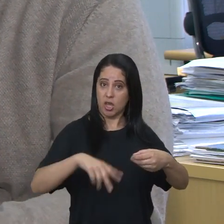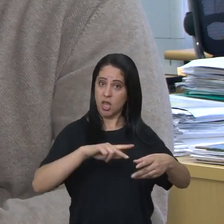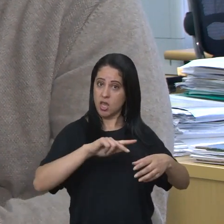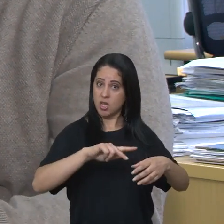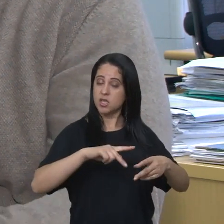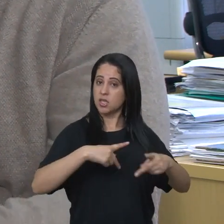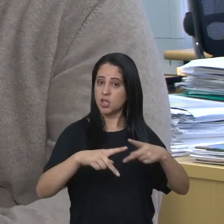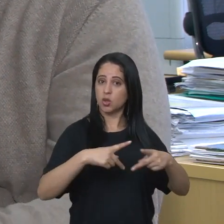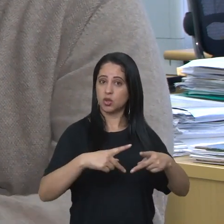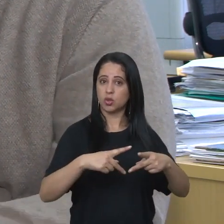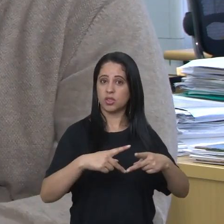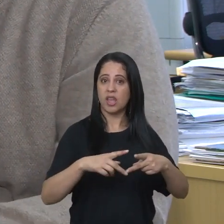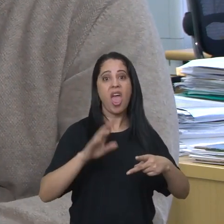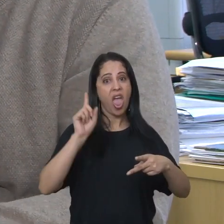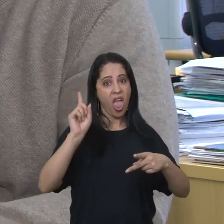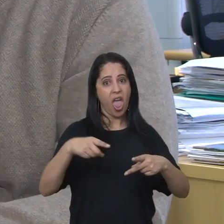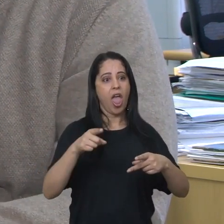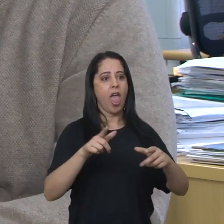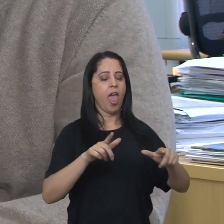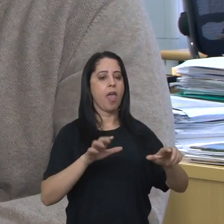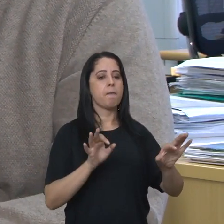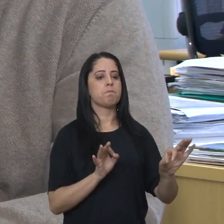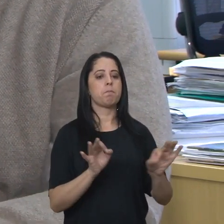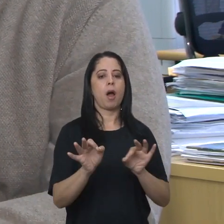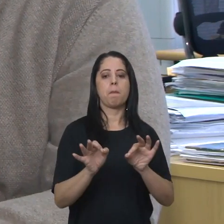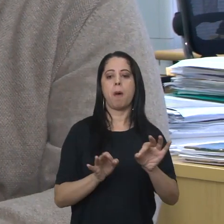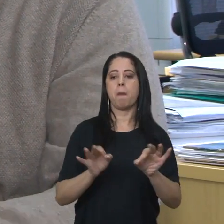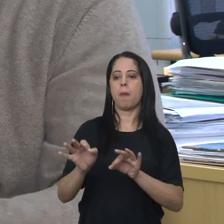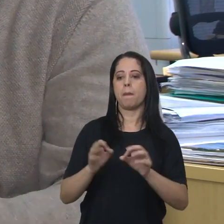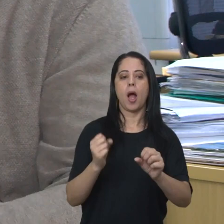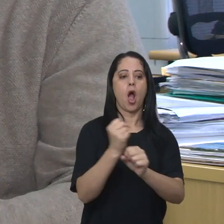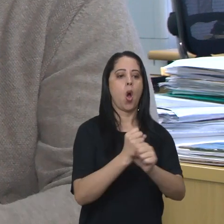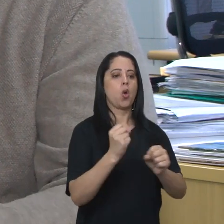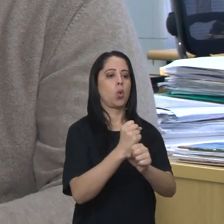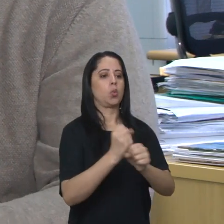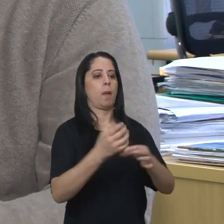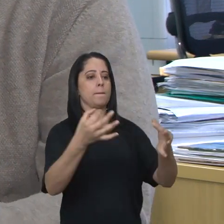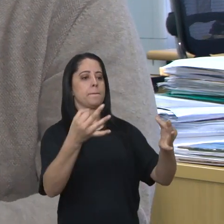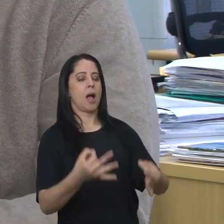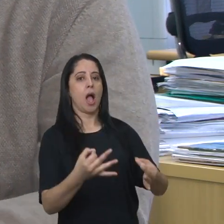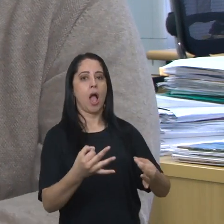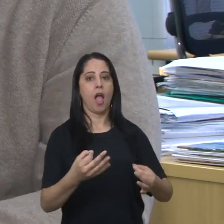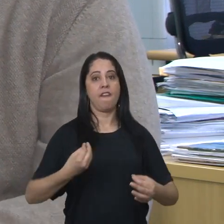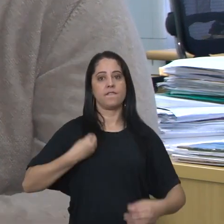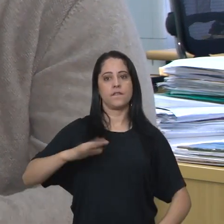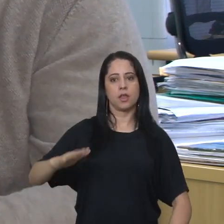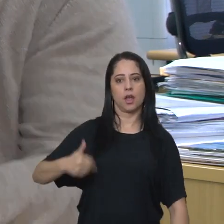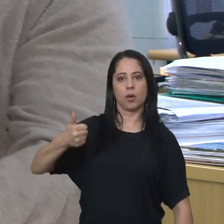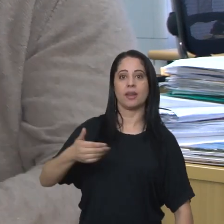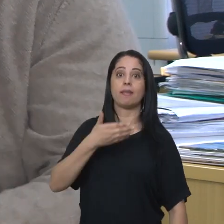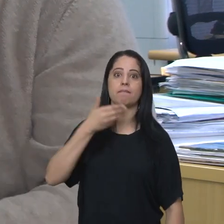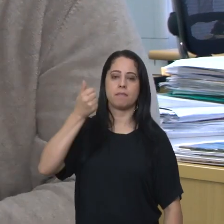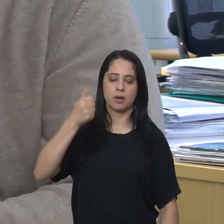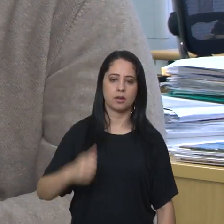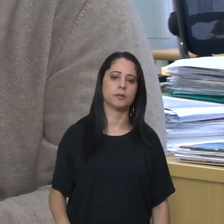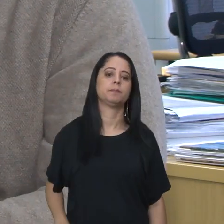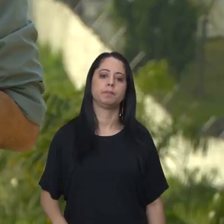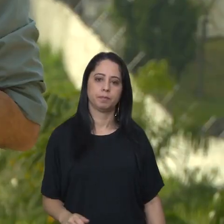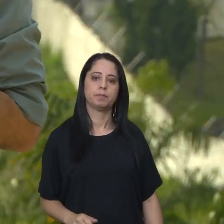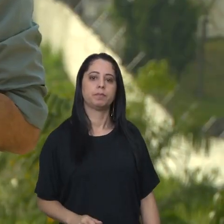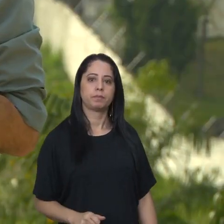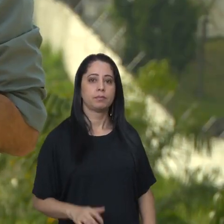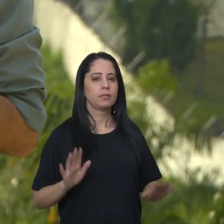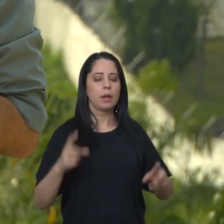cidade reconhecidamente, uma cidade bem planejada, uma urbe bem construída, que promove qualidade de